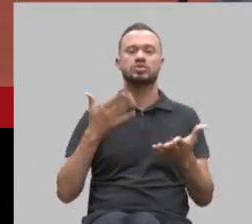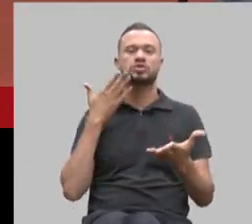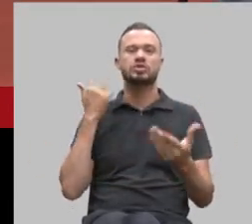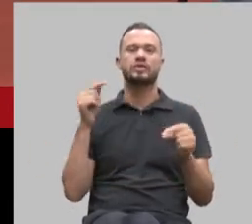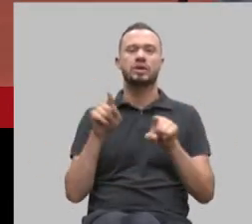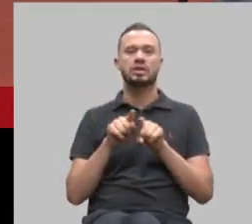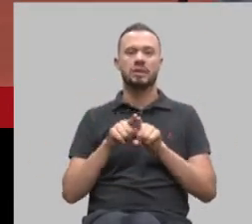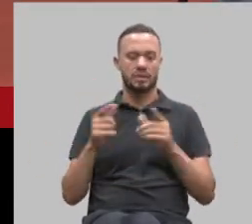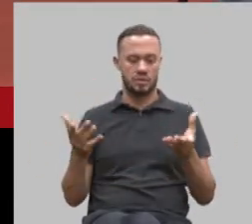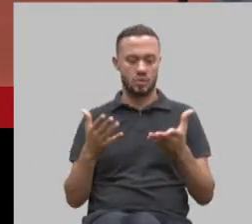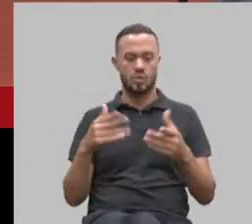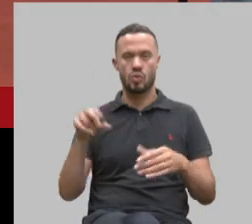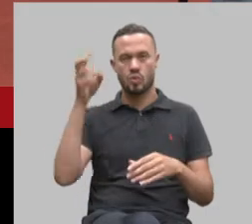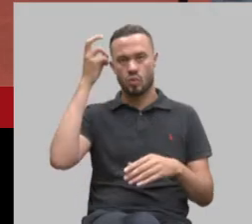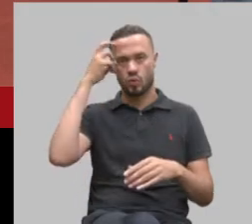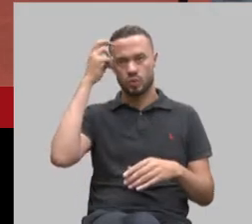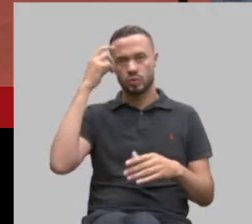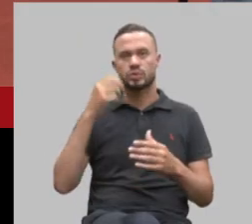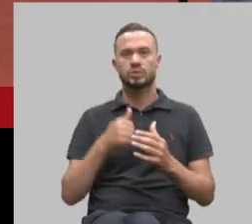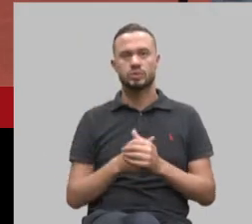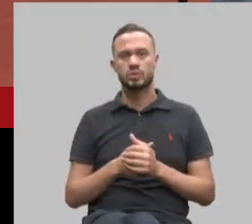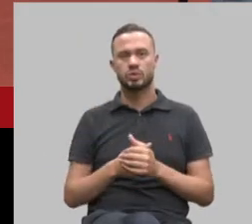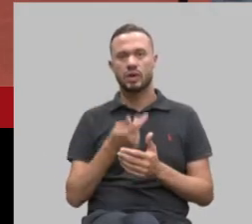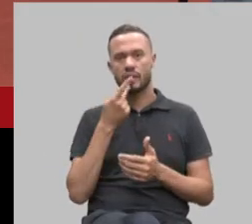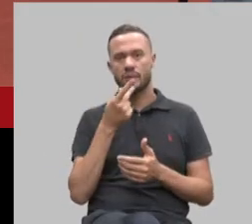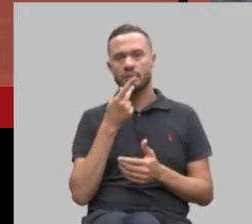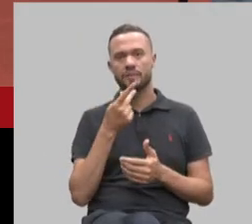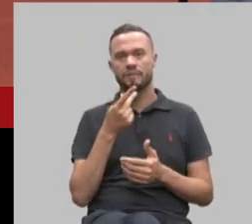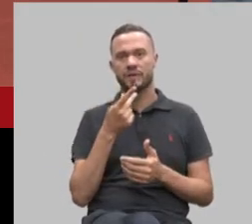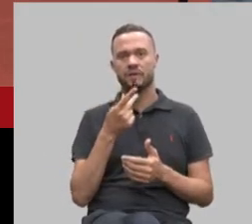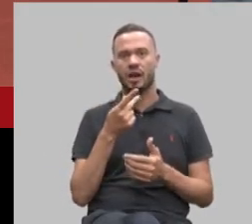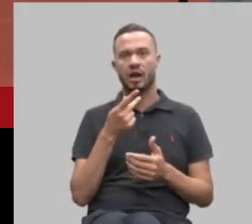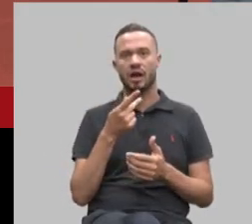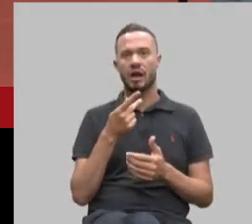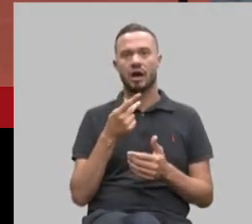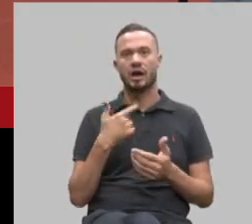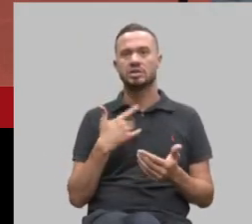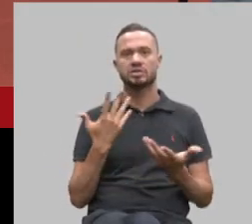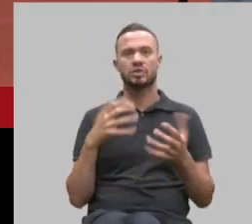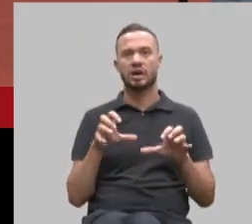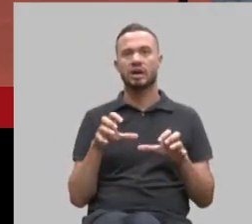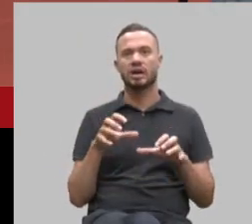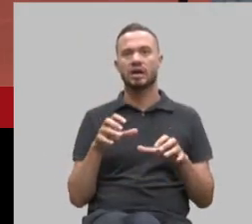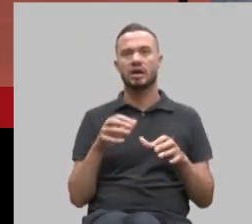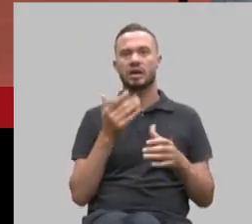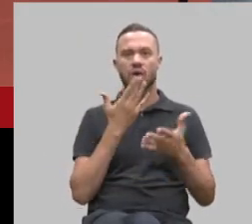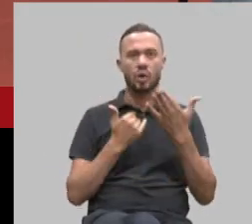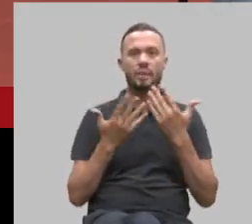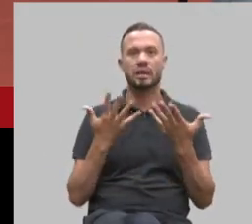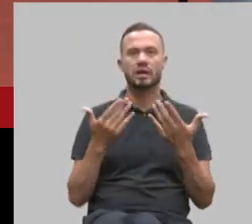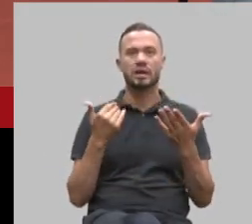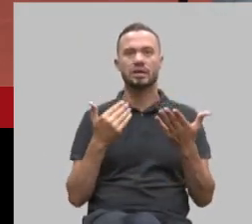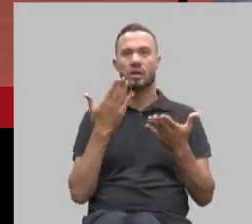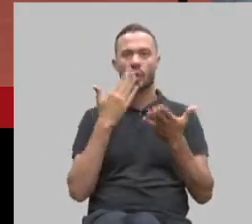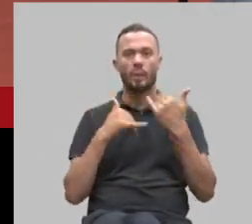cotidiano Afinal como disse a banda Titã a gente não quer só comida a gente quer comida diversão